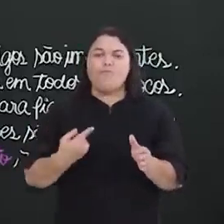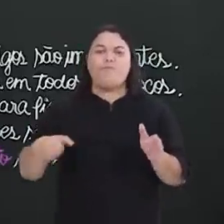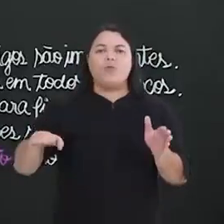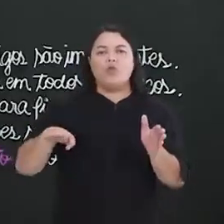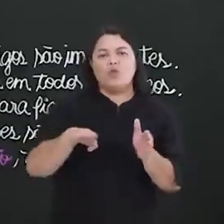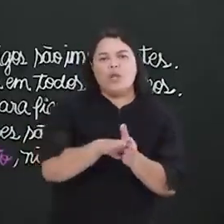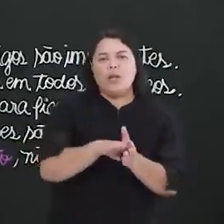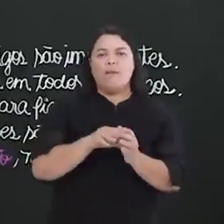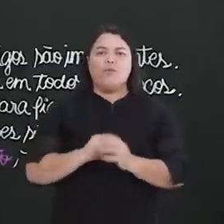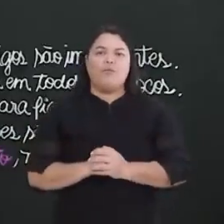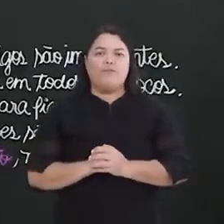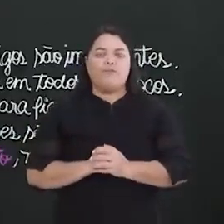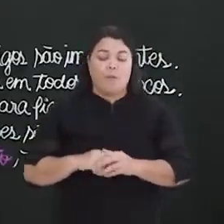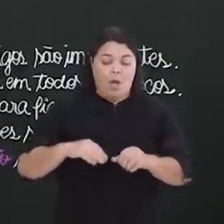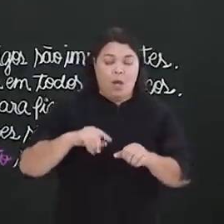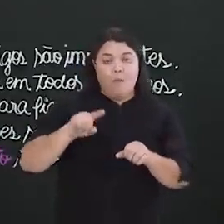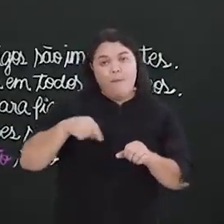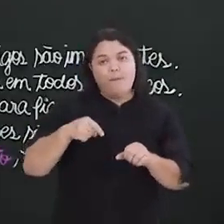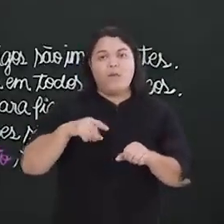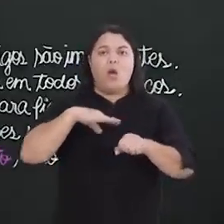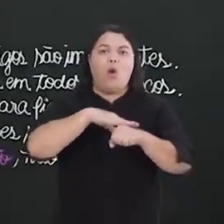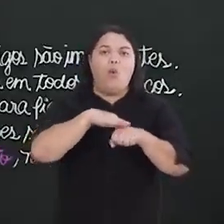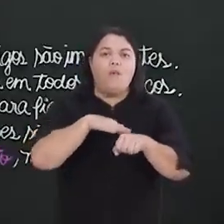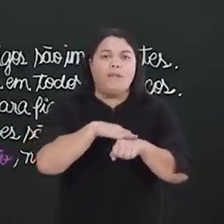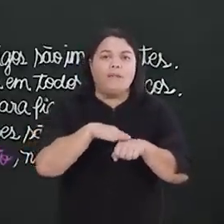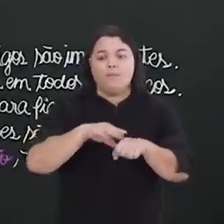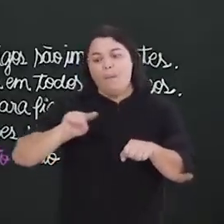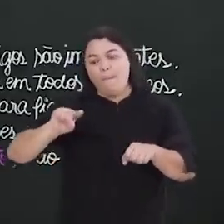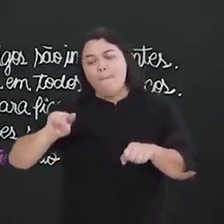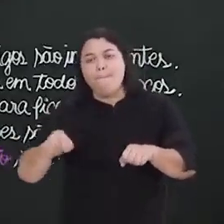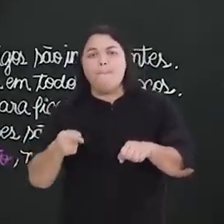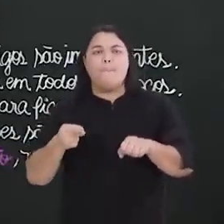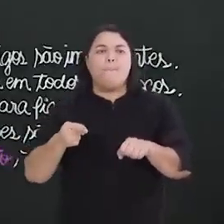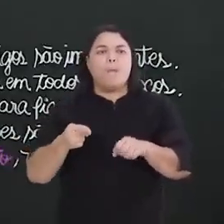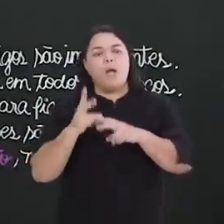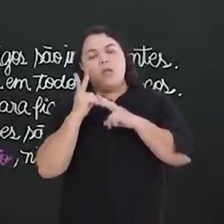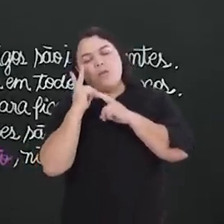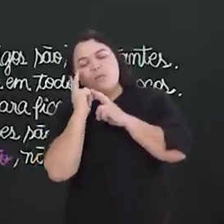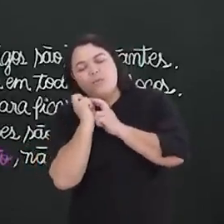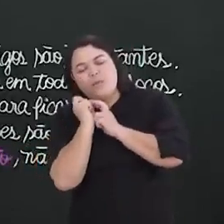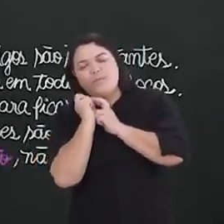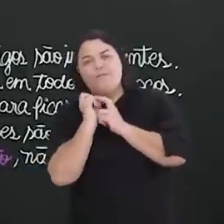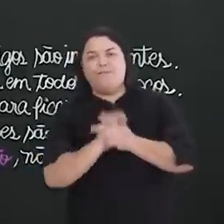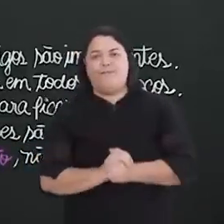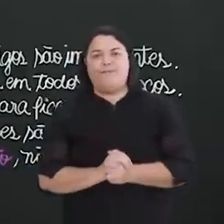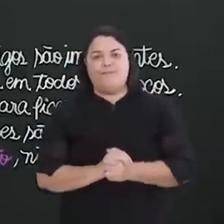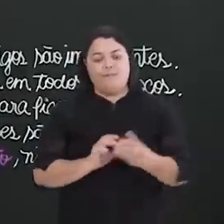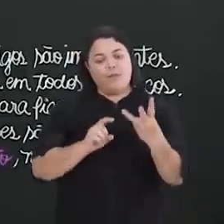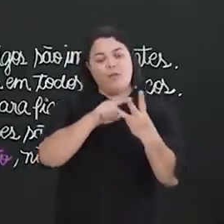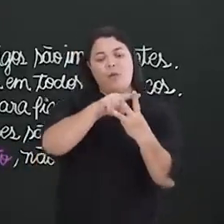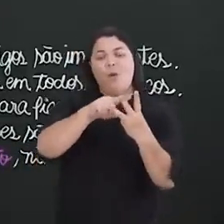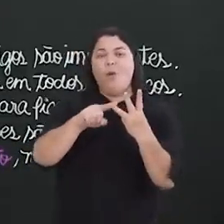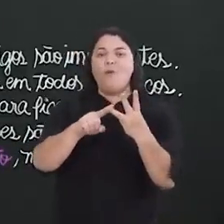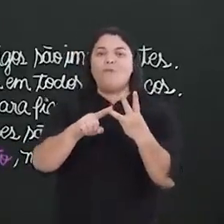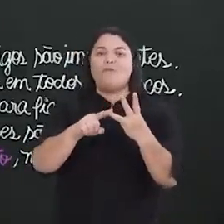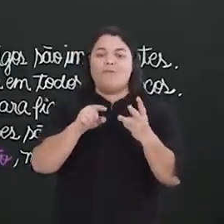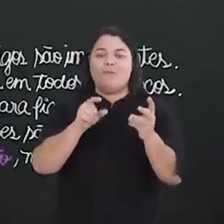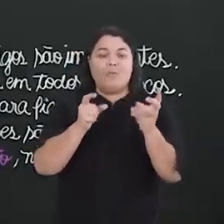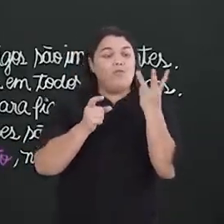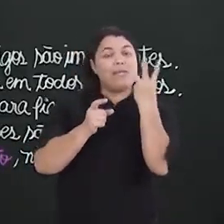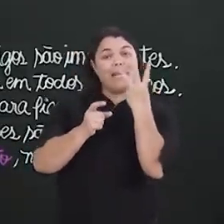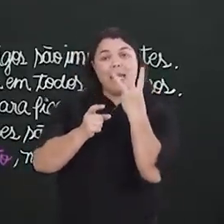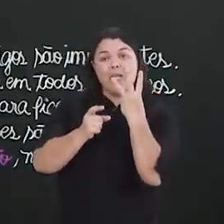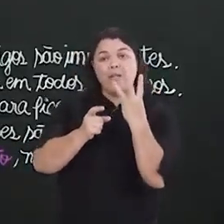ok? Nós temos três orações que são relacionadas apenas por meio dos sinais de pontuação, ou seja, eu